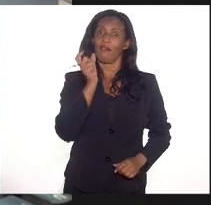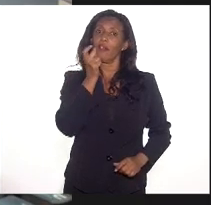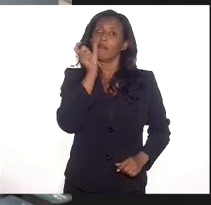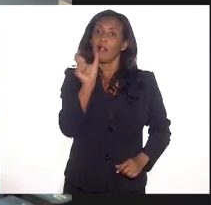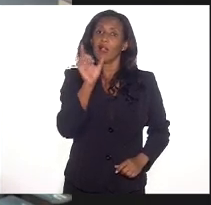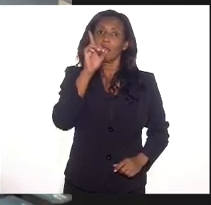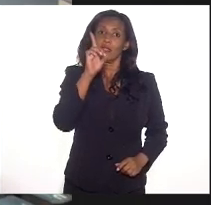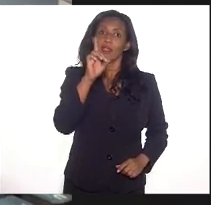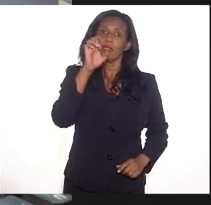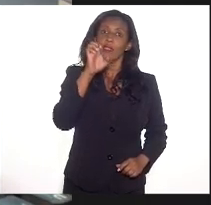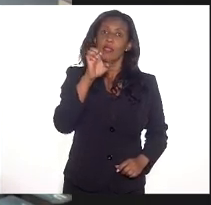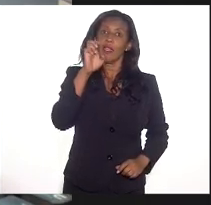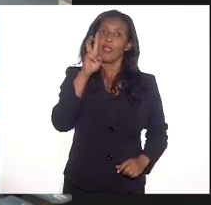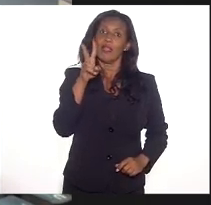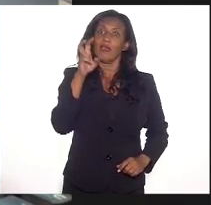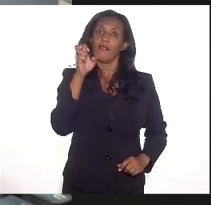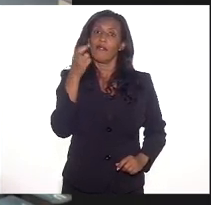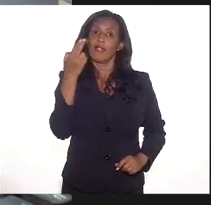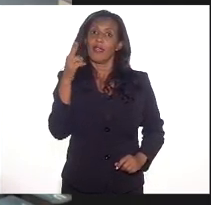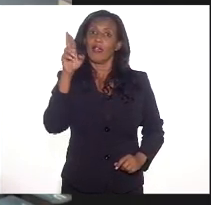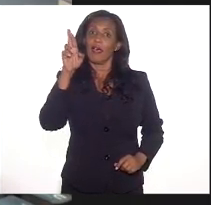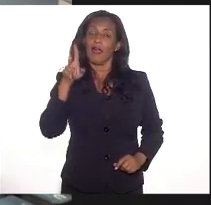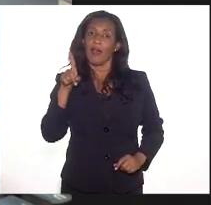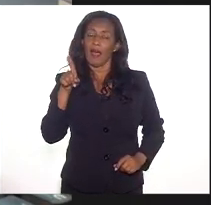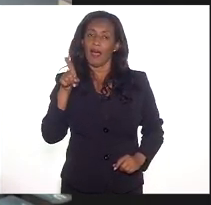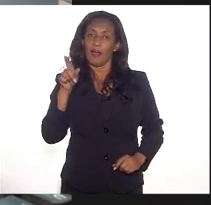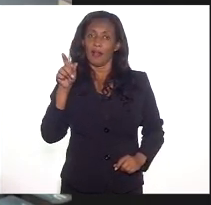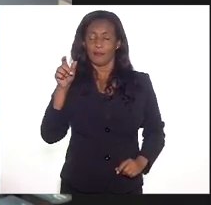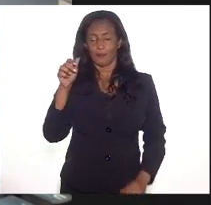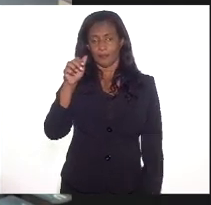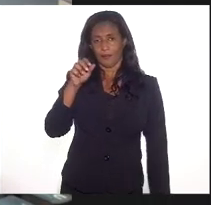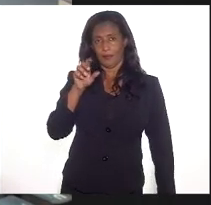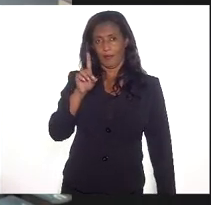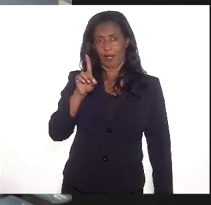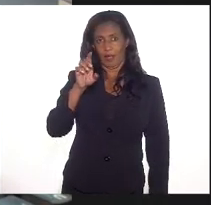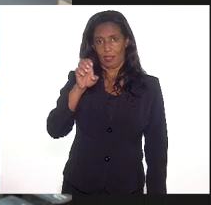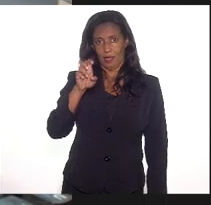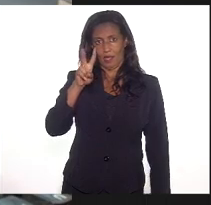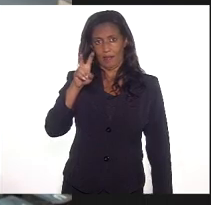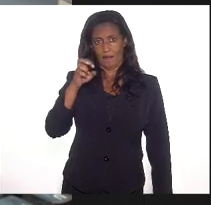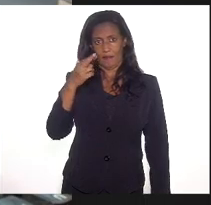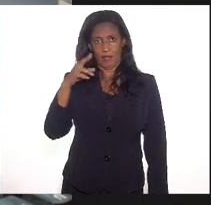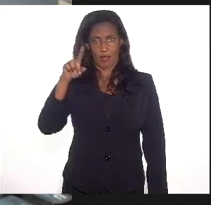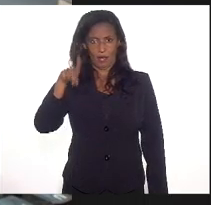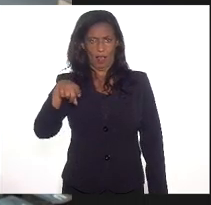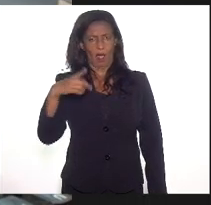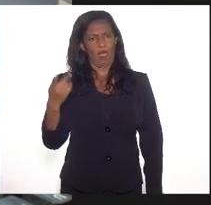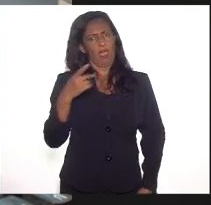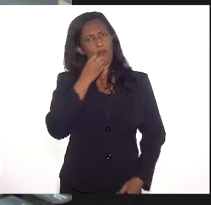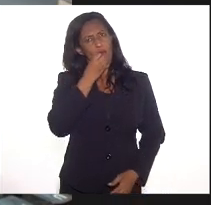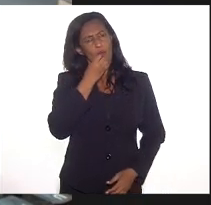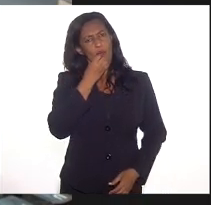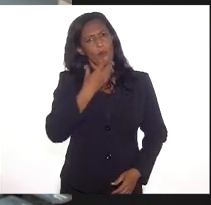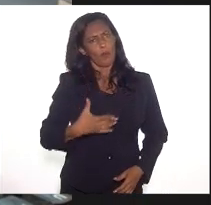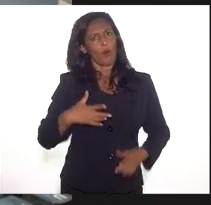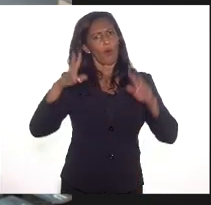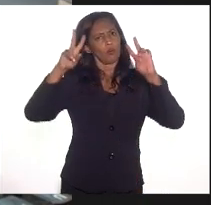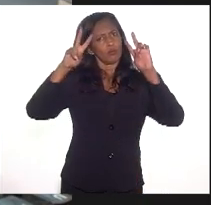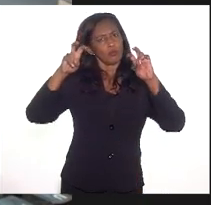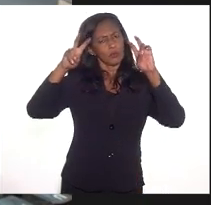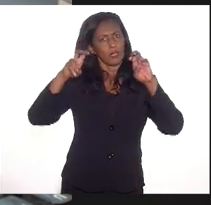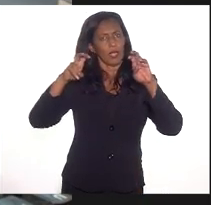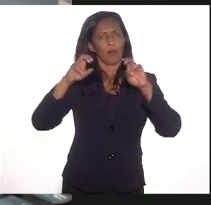porque trata-se aí de um tema tão relevante para a nossa sociedade. E, óbvio, a gente já debateu nessa casa o